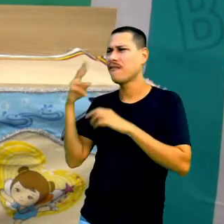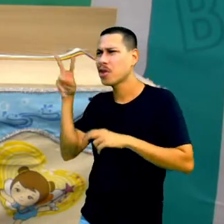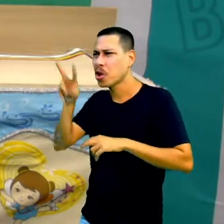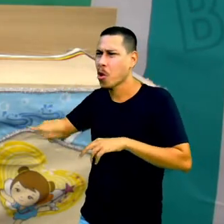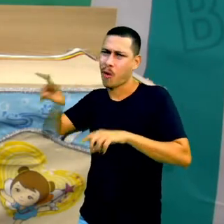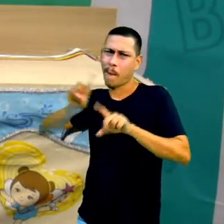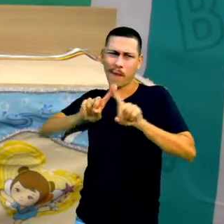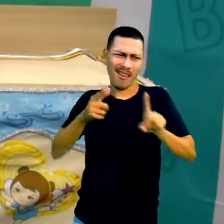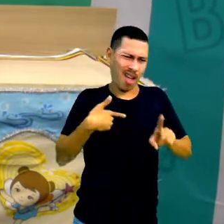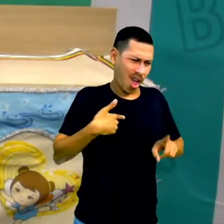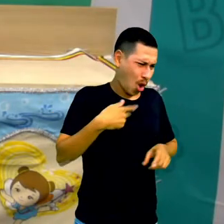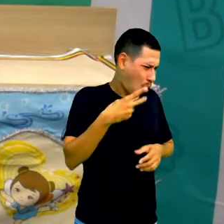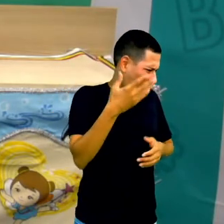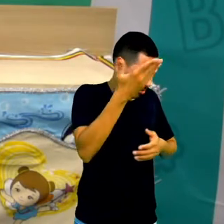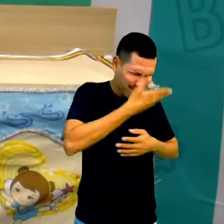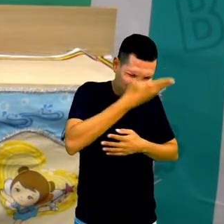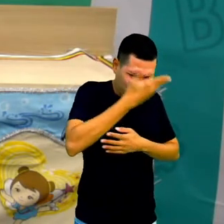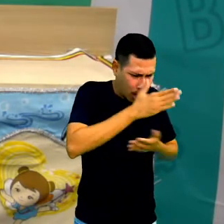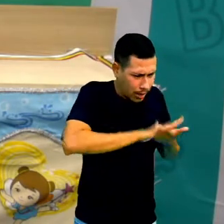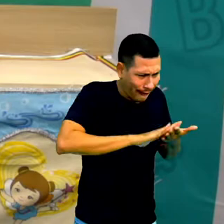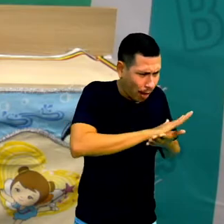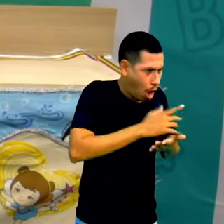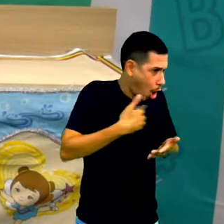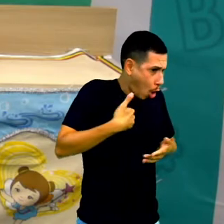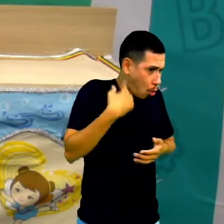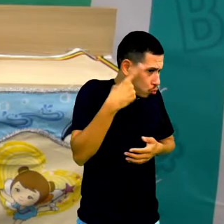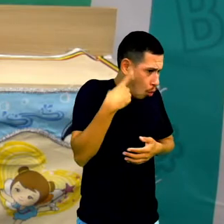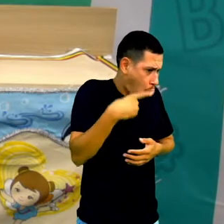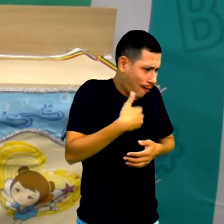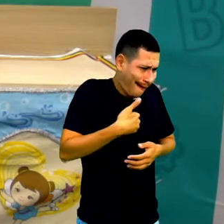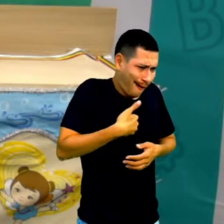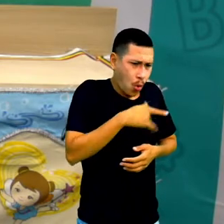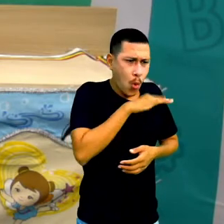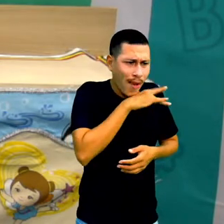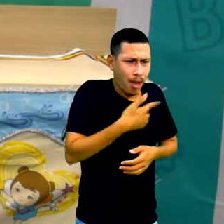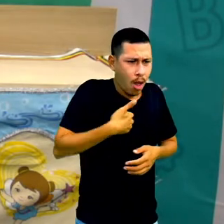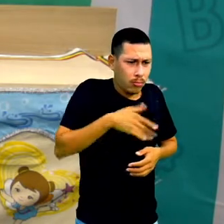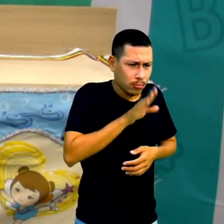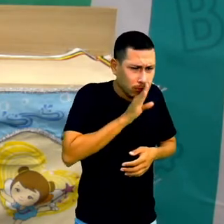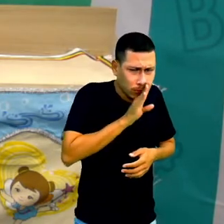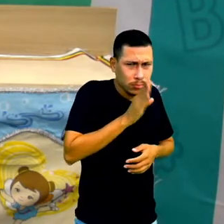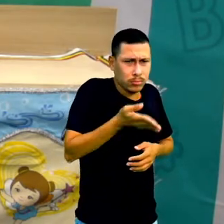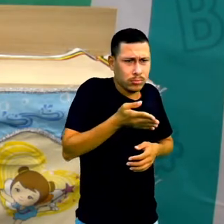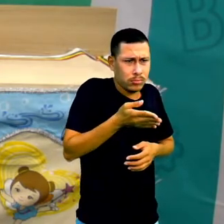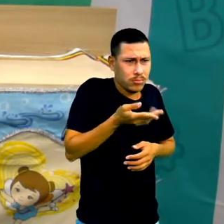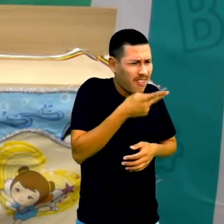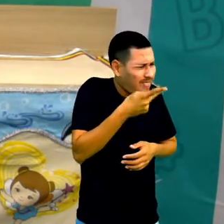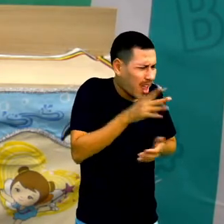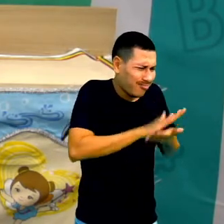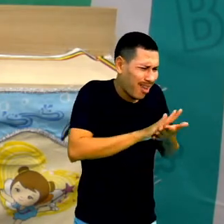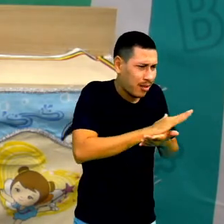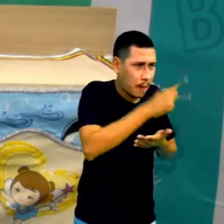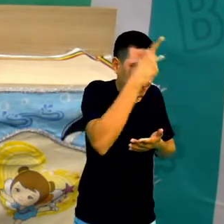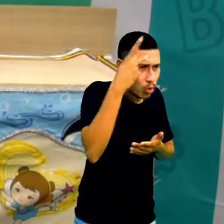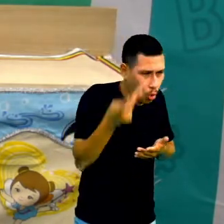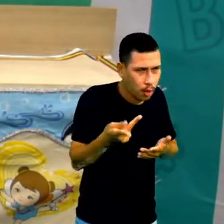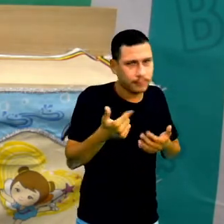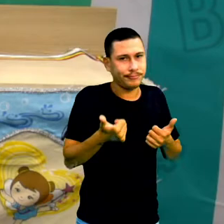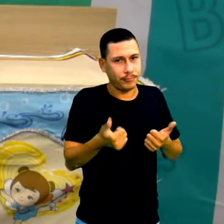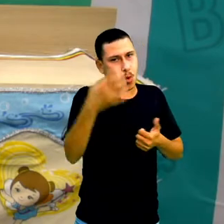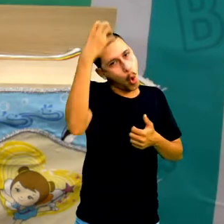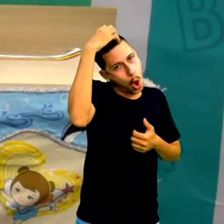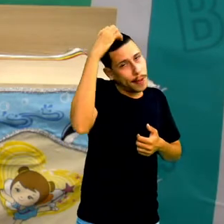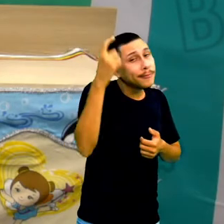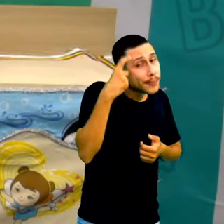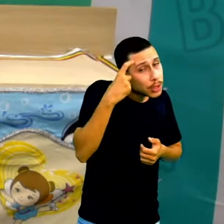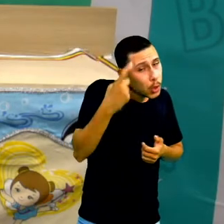nada. Então eu acho que é eu que sou uma pessoa ruim. Então eu vou ficar calado para não dizer nada a ninguém, né, leiturinha? Vê só,